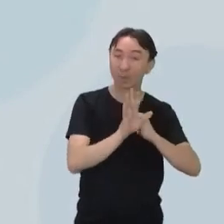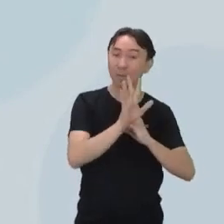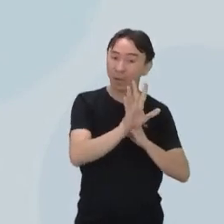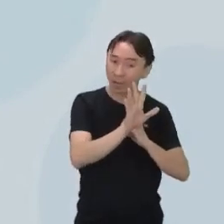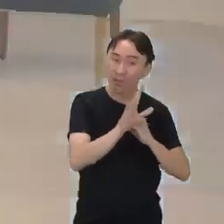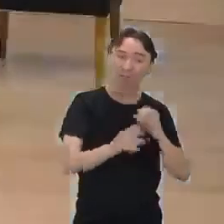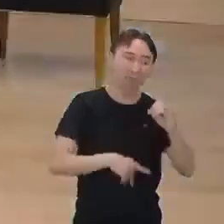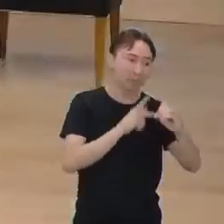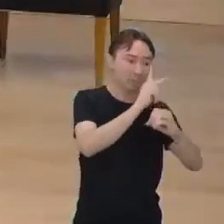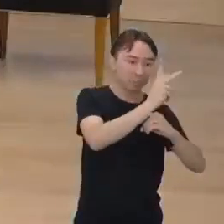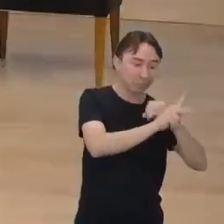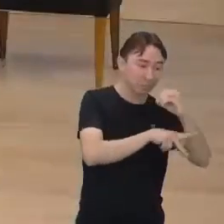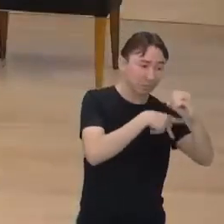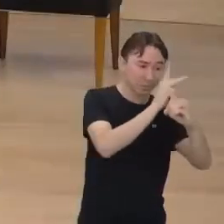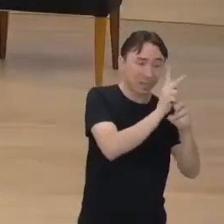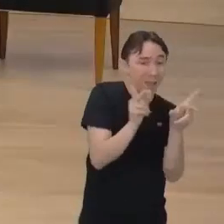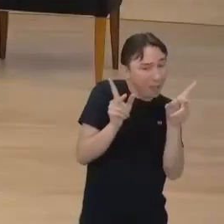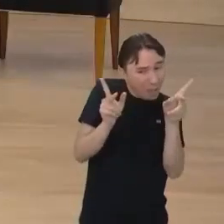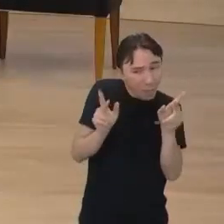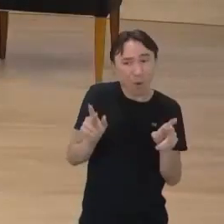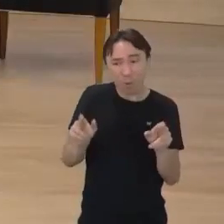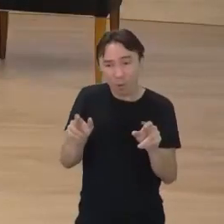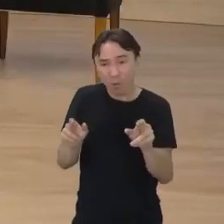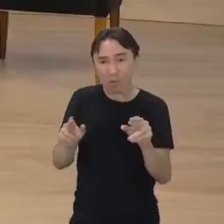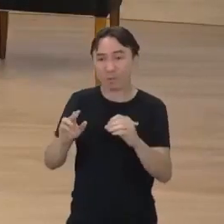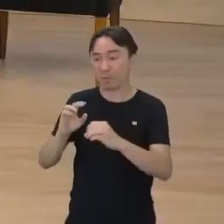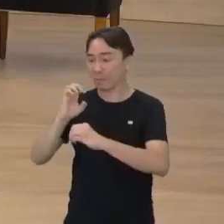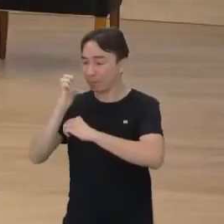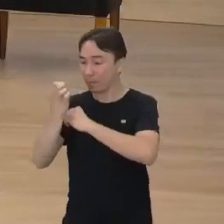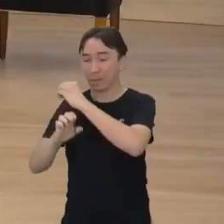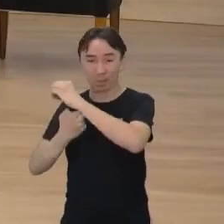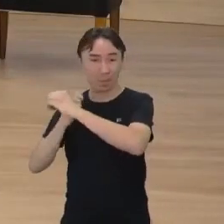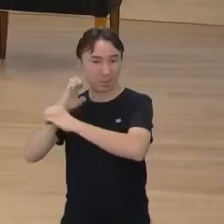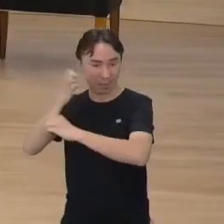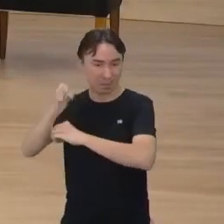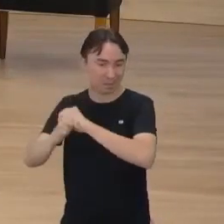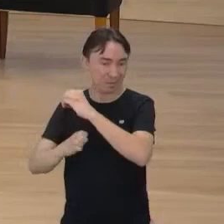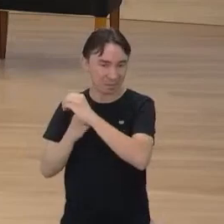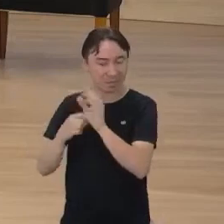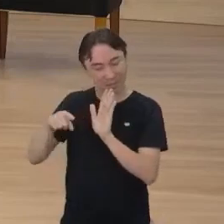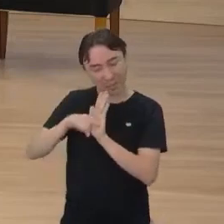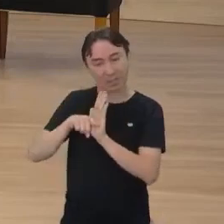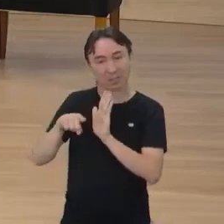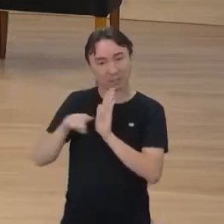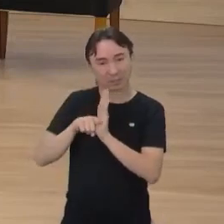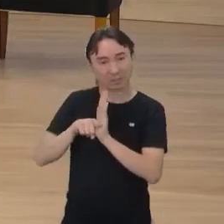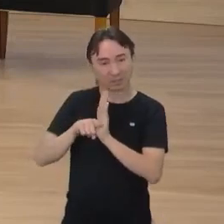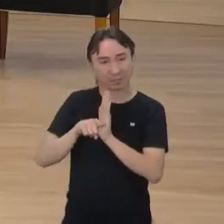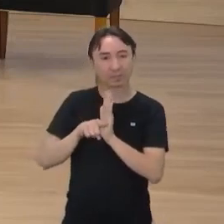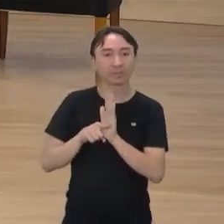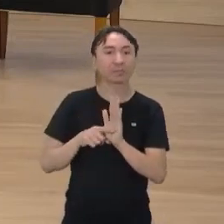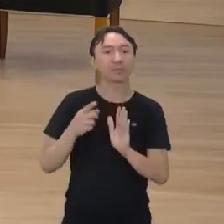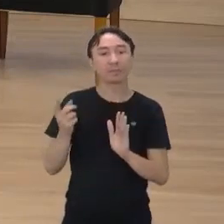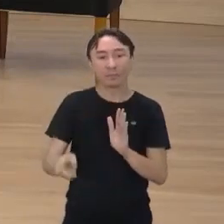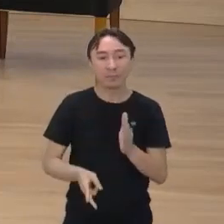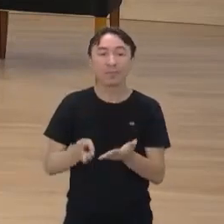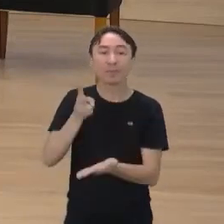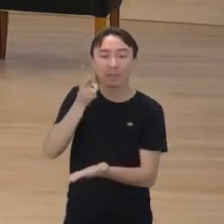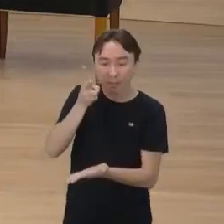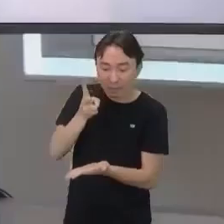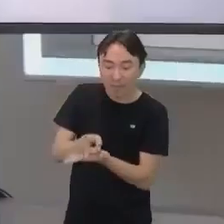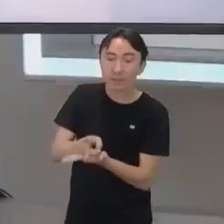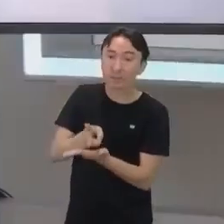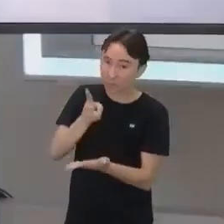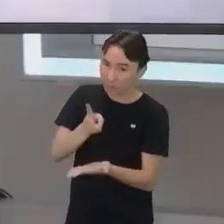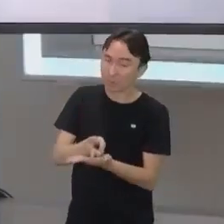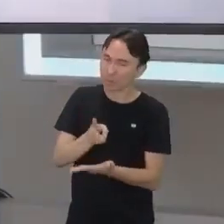o número de partículas positivas é igual às negativas. Portanto, ele vai ter 6 negativas. É sempre igual? De acordo com a ideia